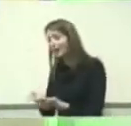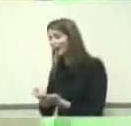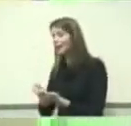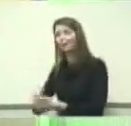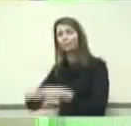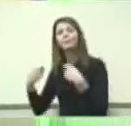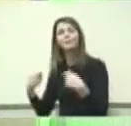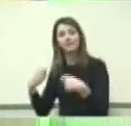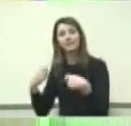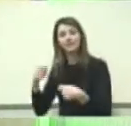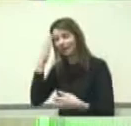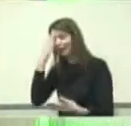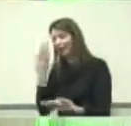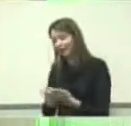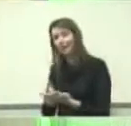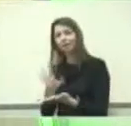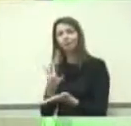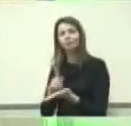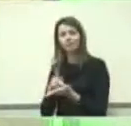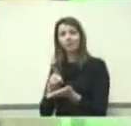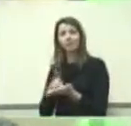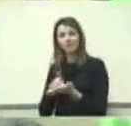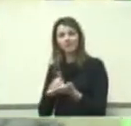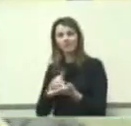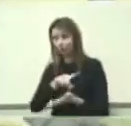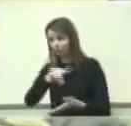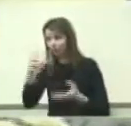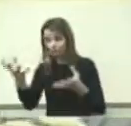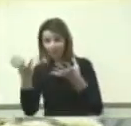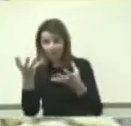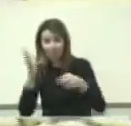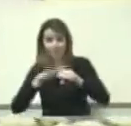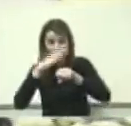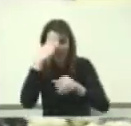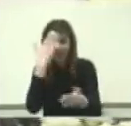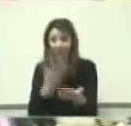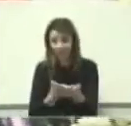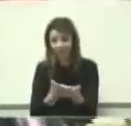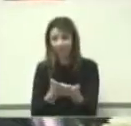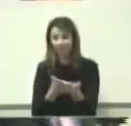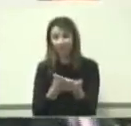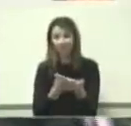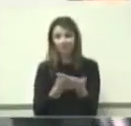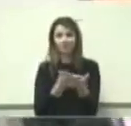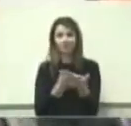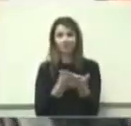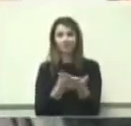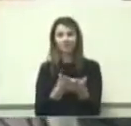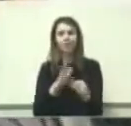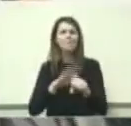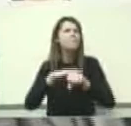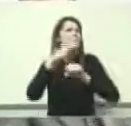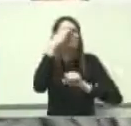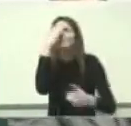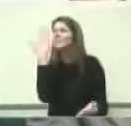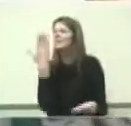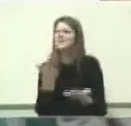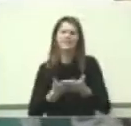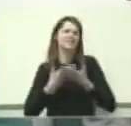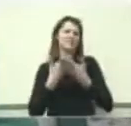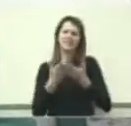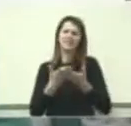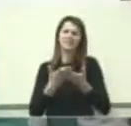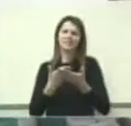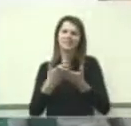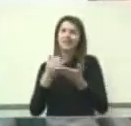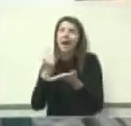crente Aleluia quantos querem ser mais crente aqui nessa noite mas confiante mais